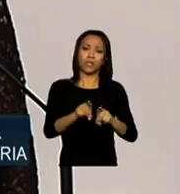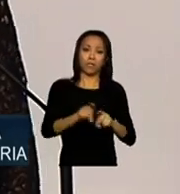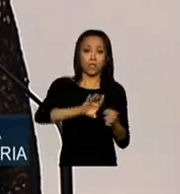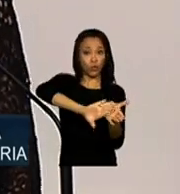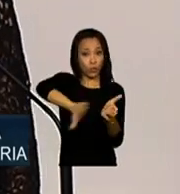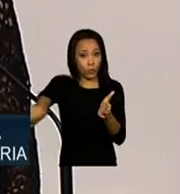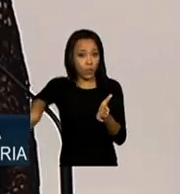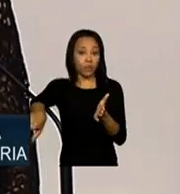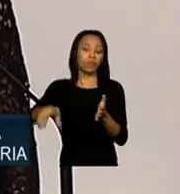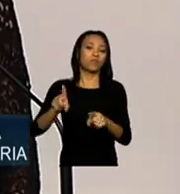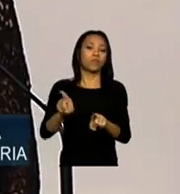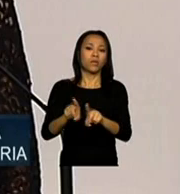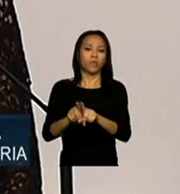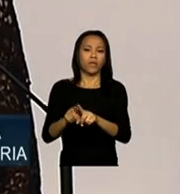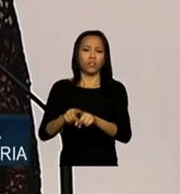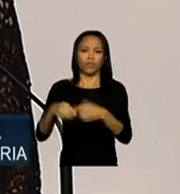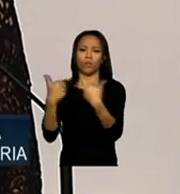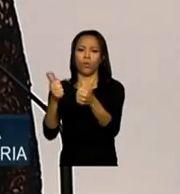transporte, cresceu